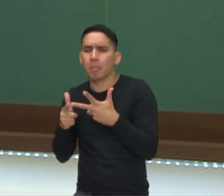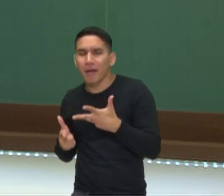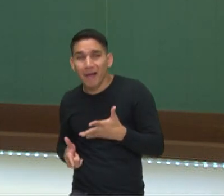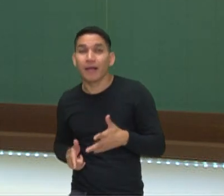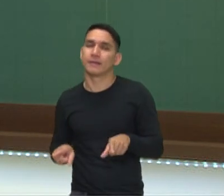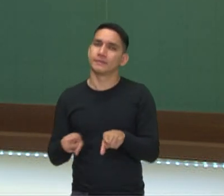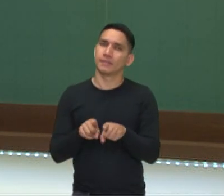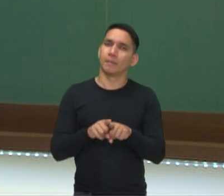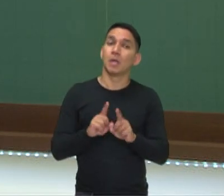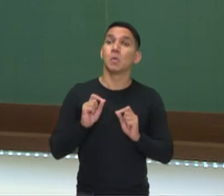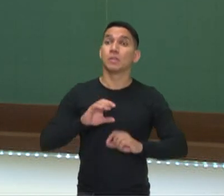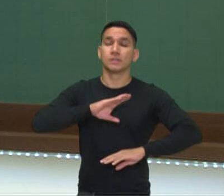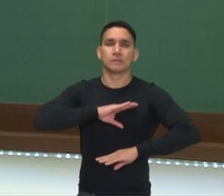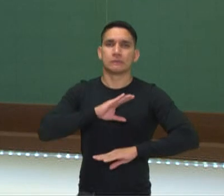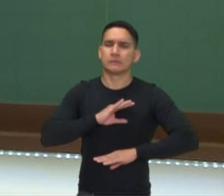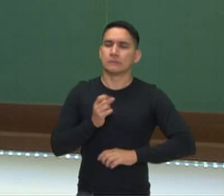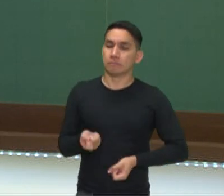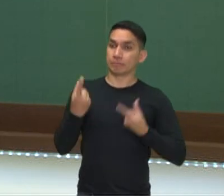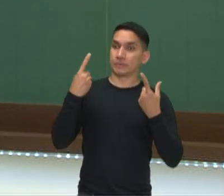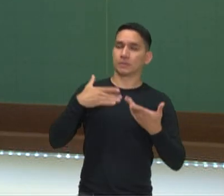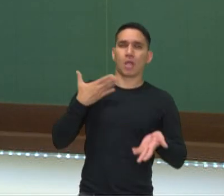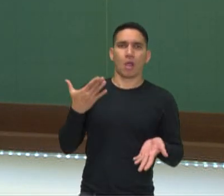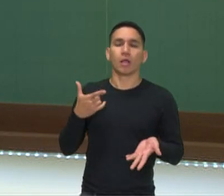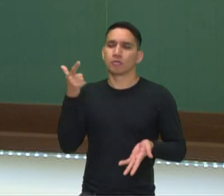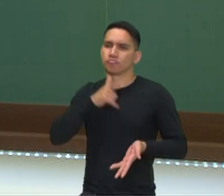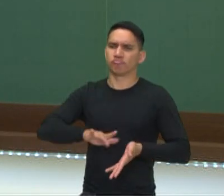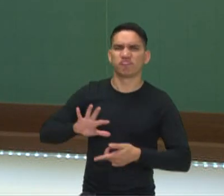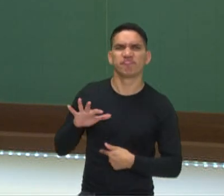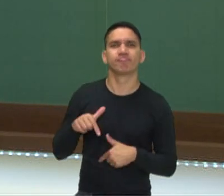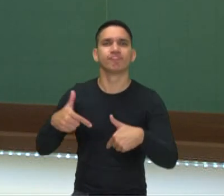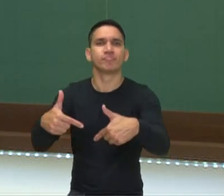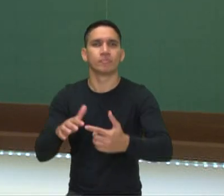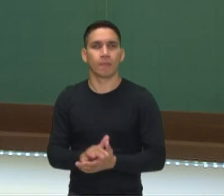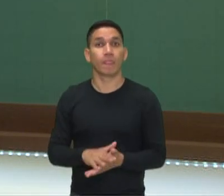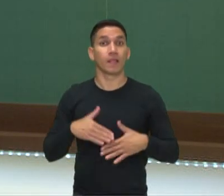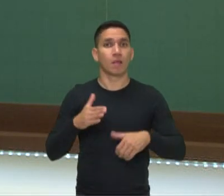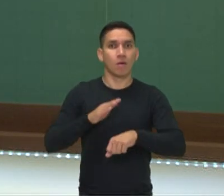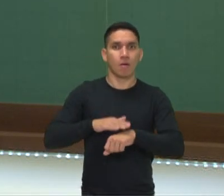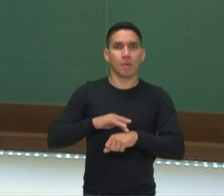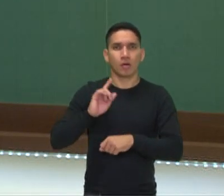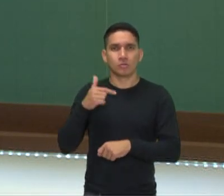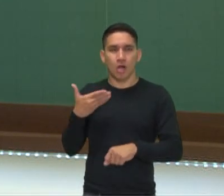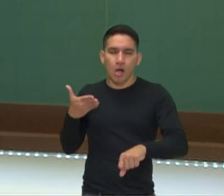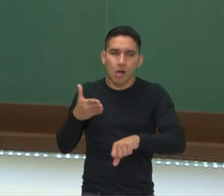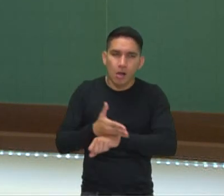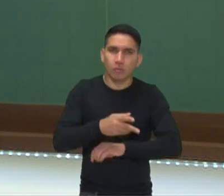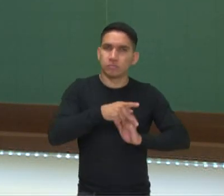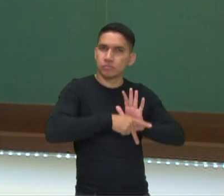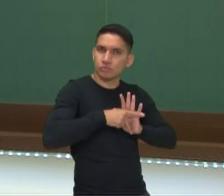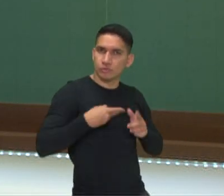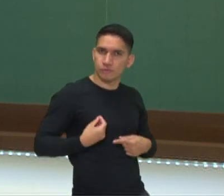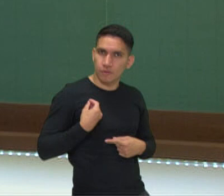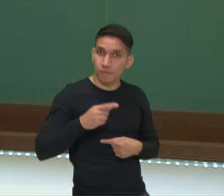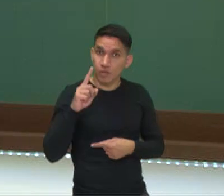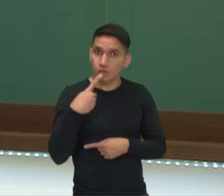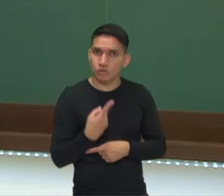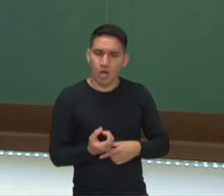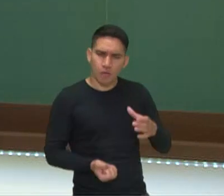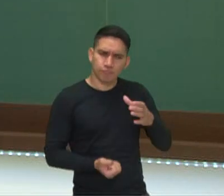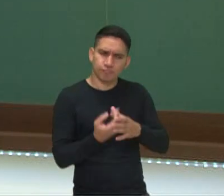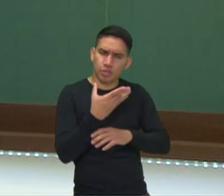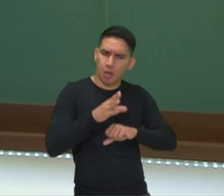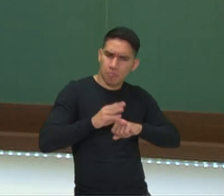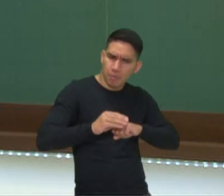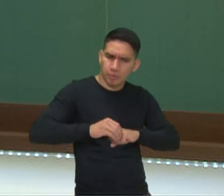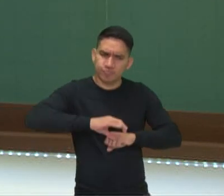situações inesperadas. Então, quando nos envolvemos no nosso projeto de vida, construímos esse